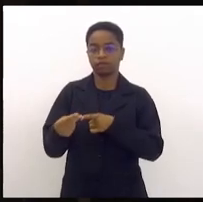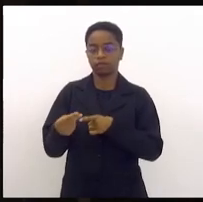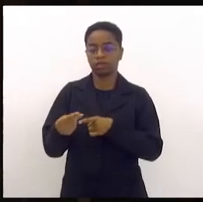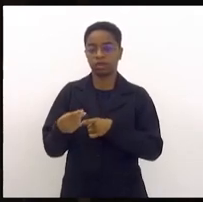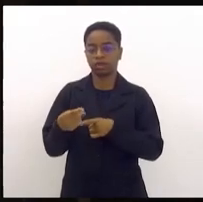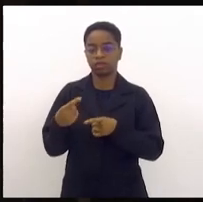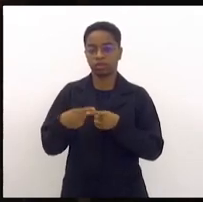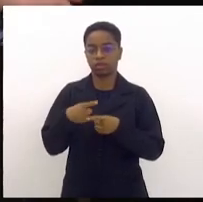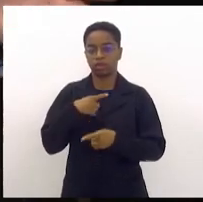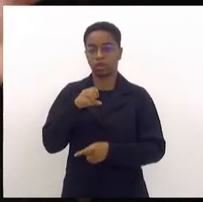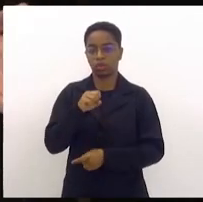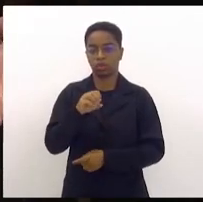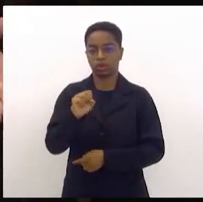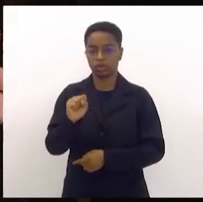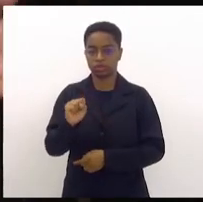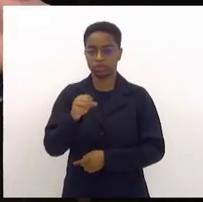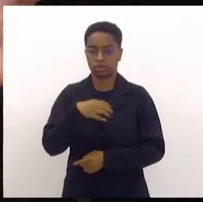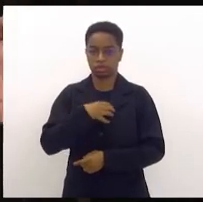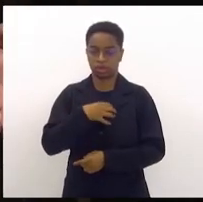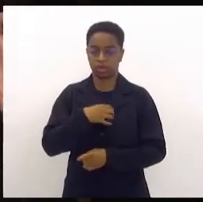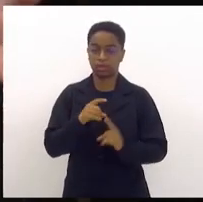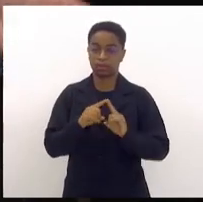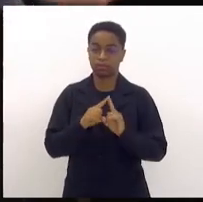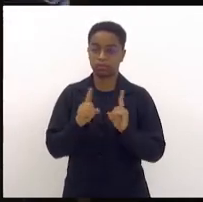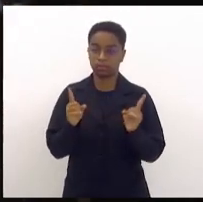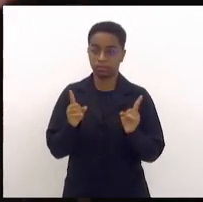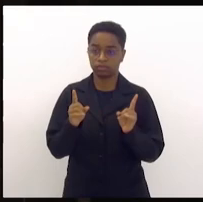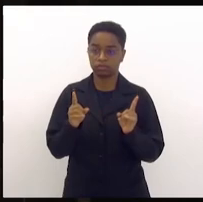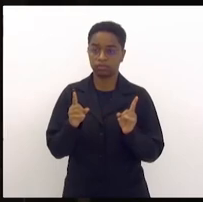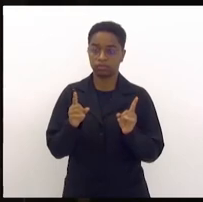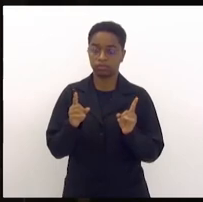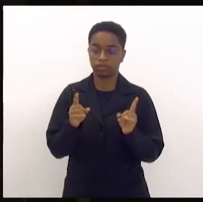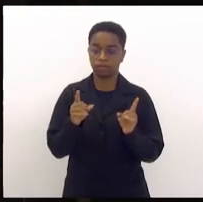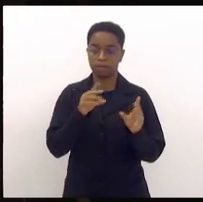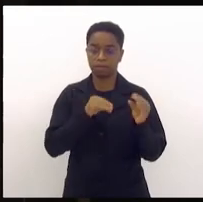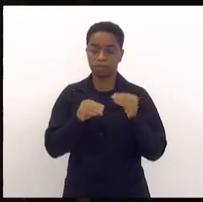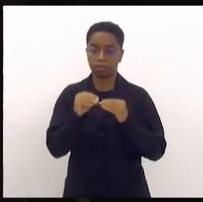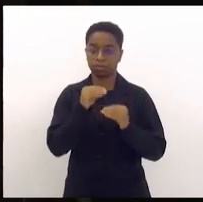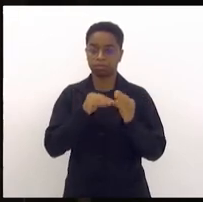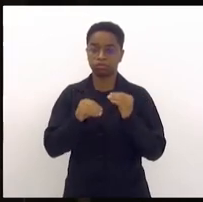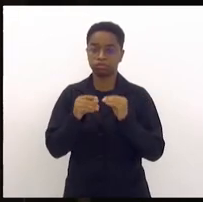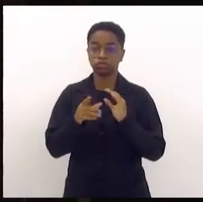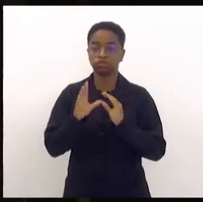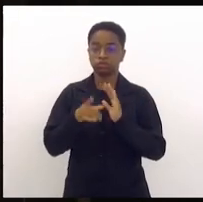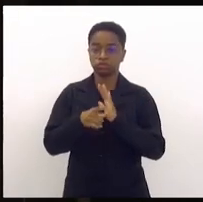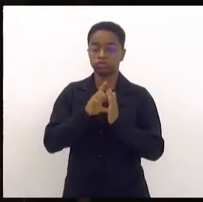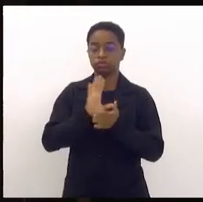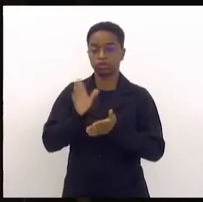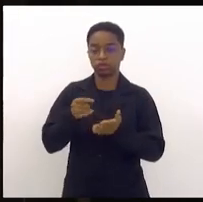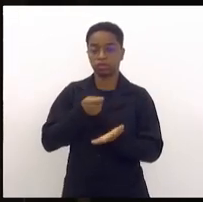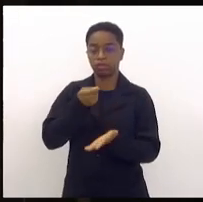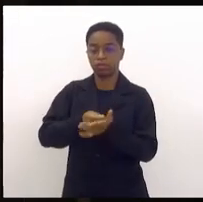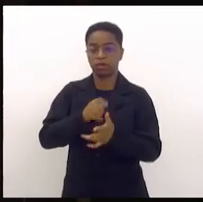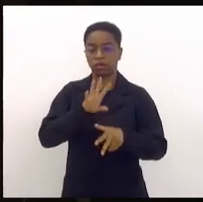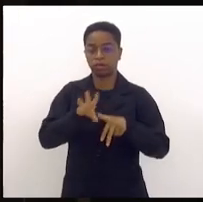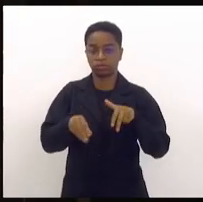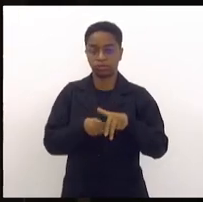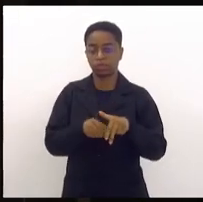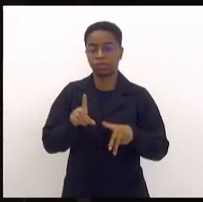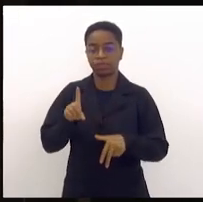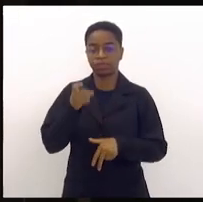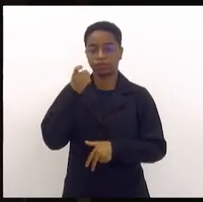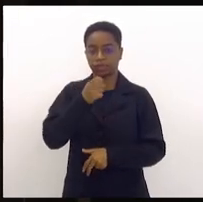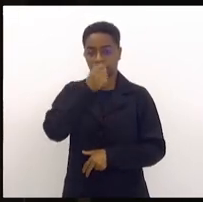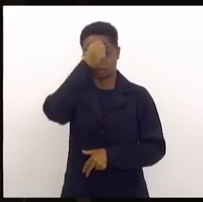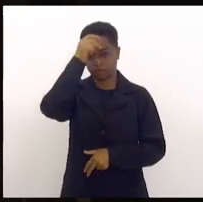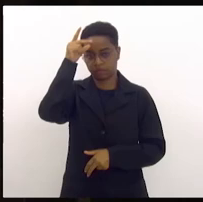baiana. Só que corre na boca miúda que ela já tinha pago a propina ao ex-prefeito de